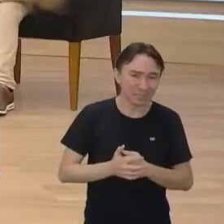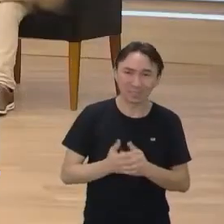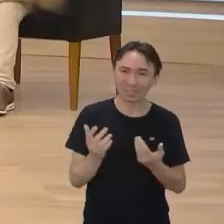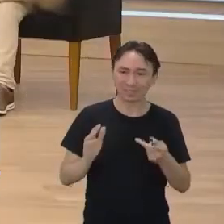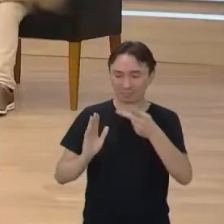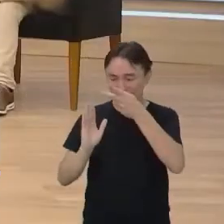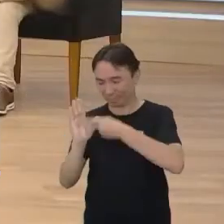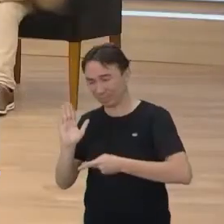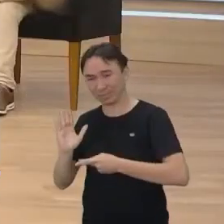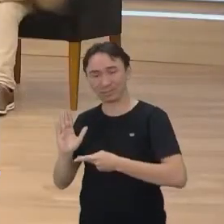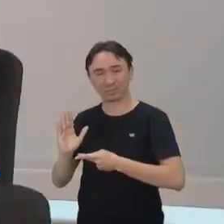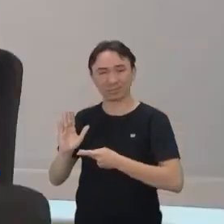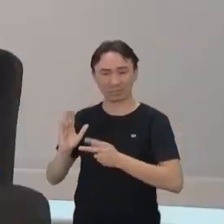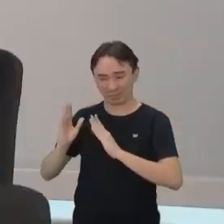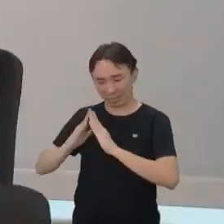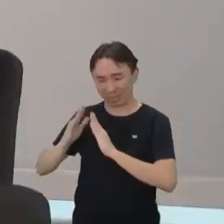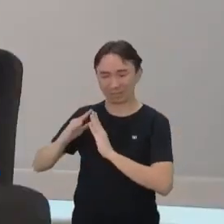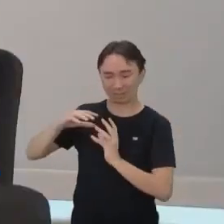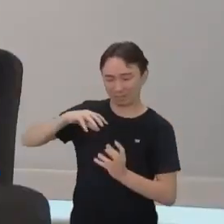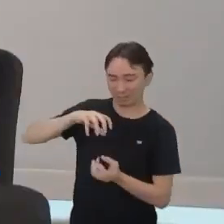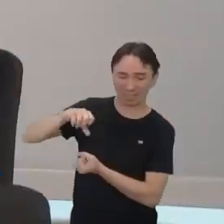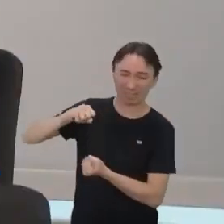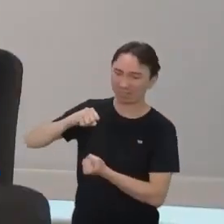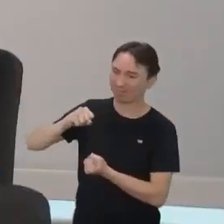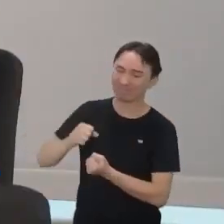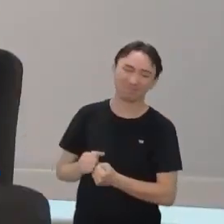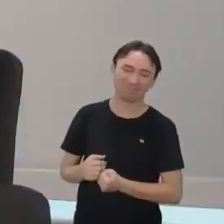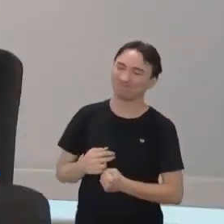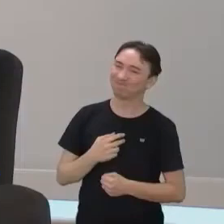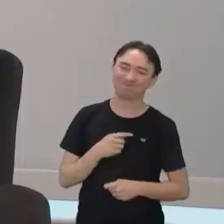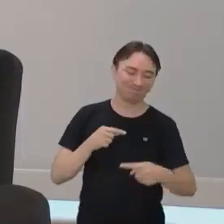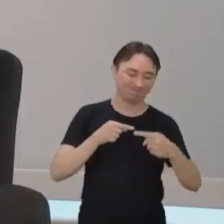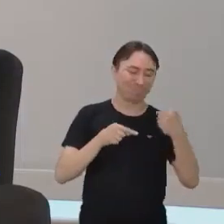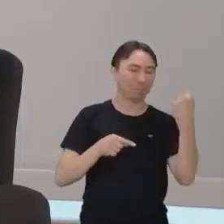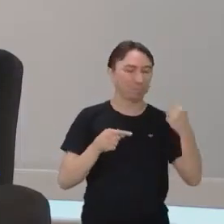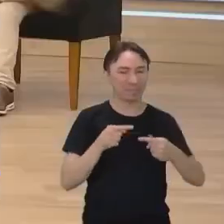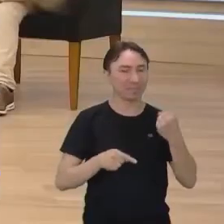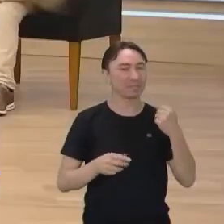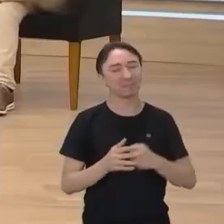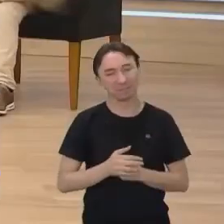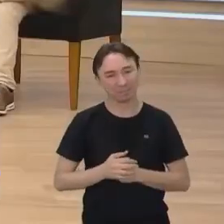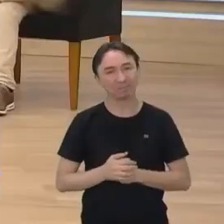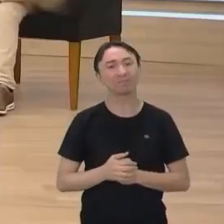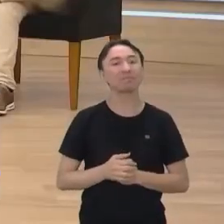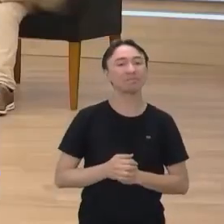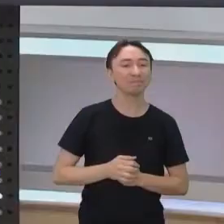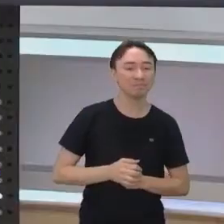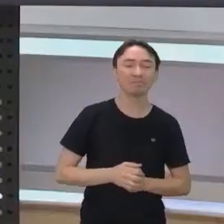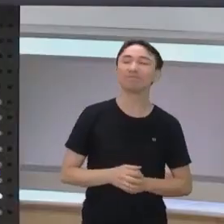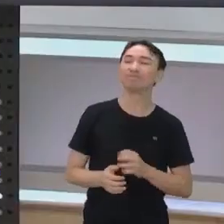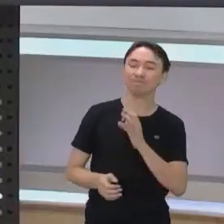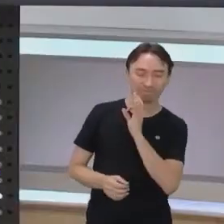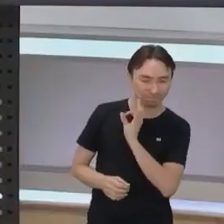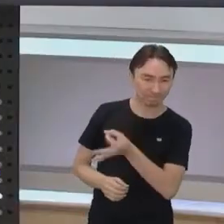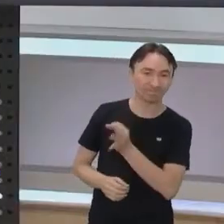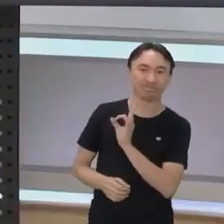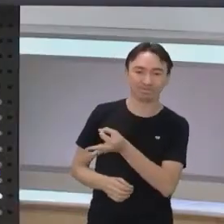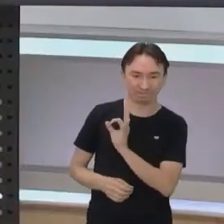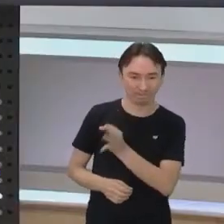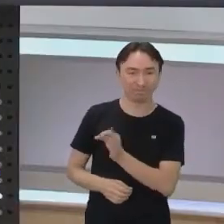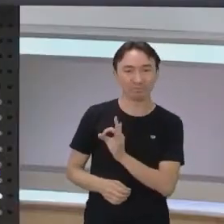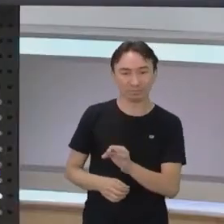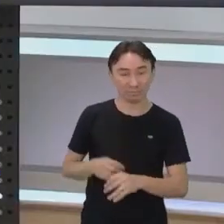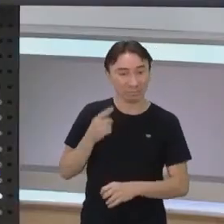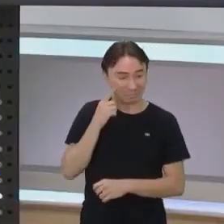projeto aí sustentável. Então, acho que a D realmente ela está excluída aí do nosso projeto. Exatamente. Então a gente fazendo então aqui